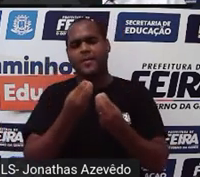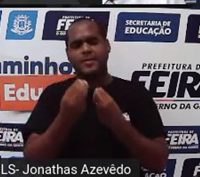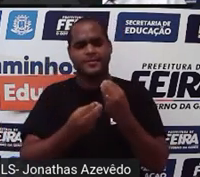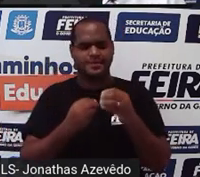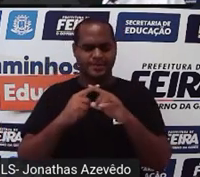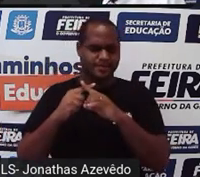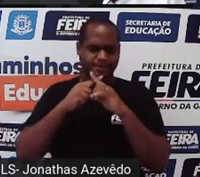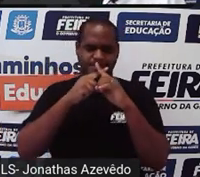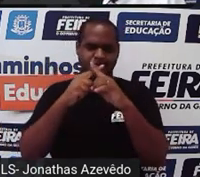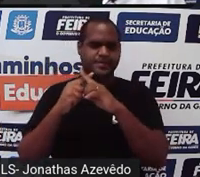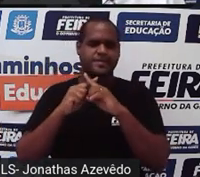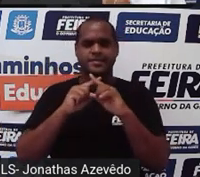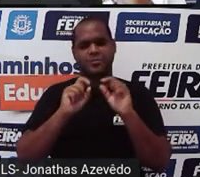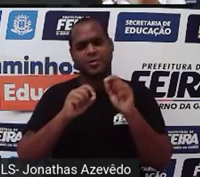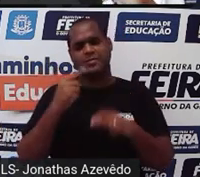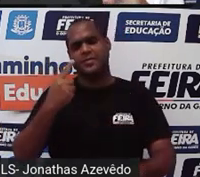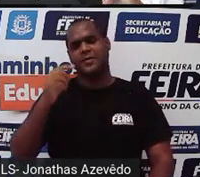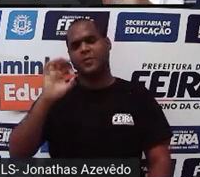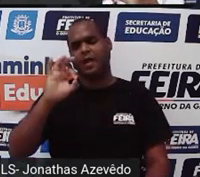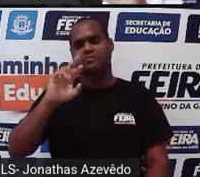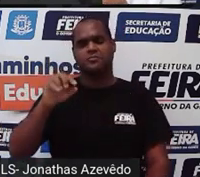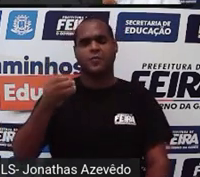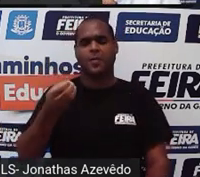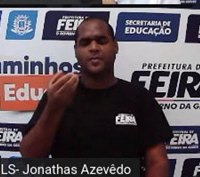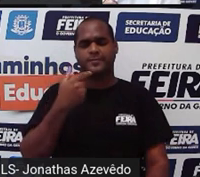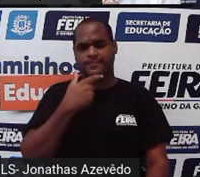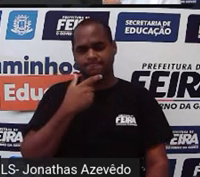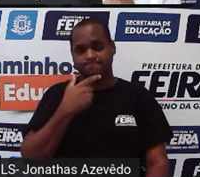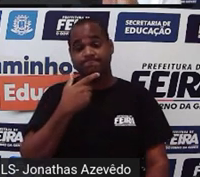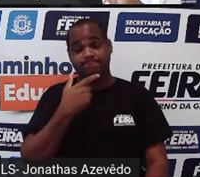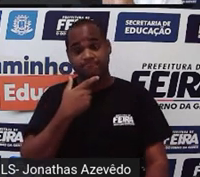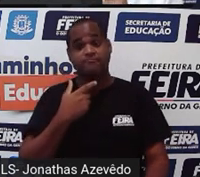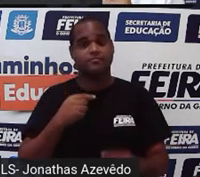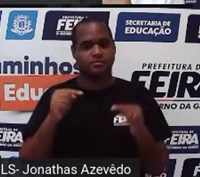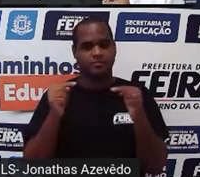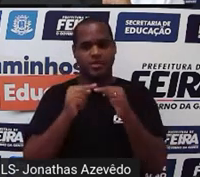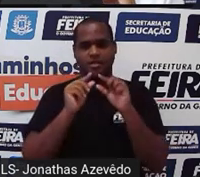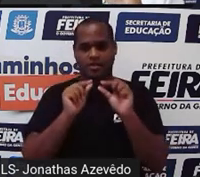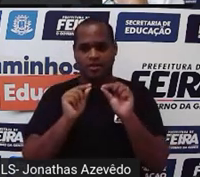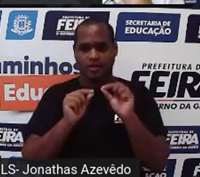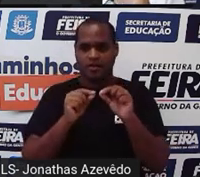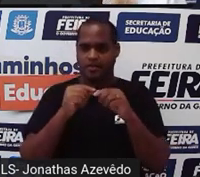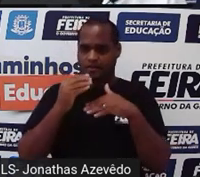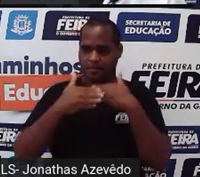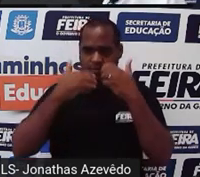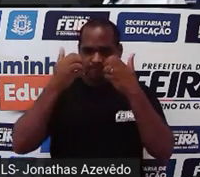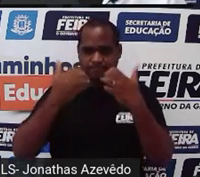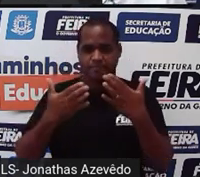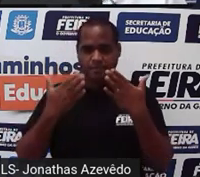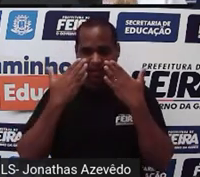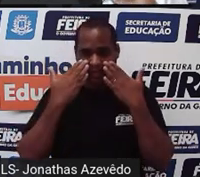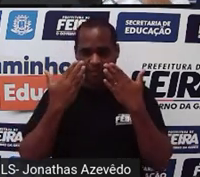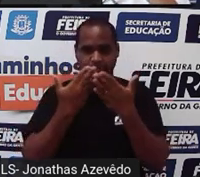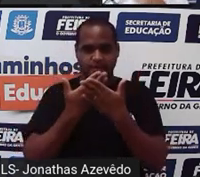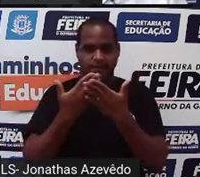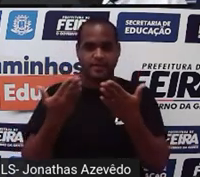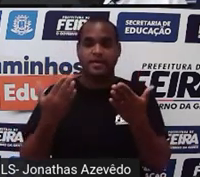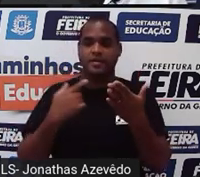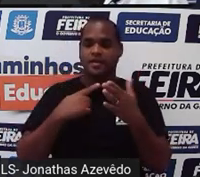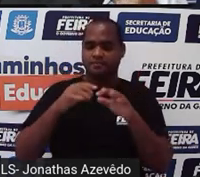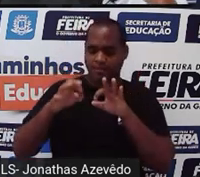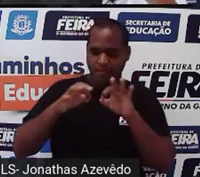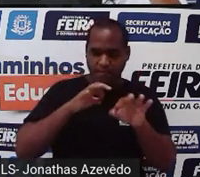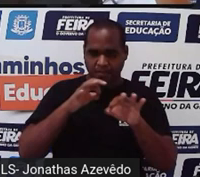multiplicidade nas equações calma esse ponto aqui eu vou deixar para te mostrar a gente